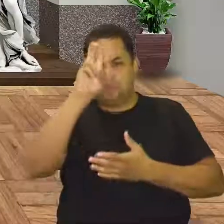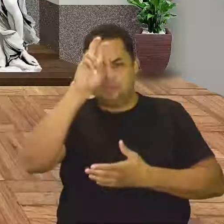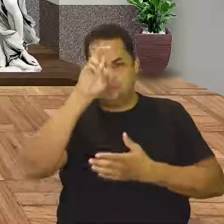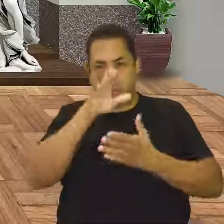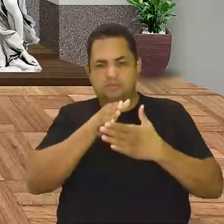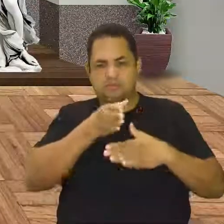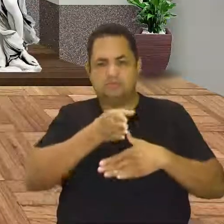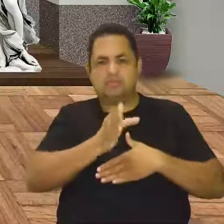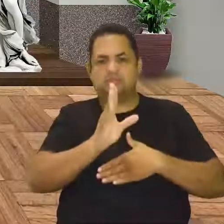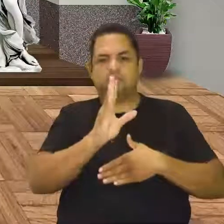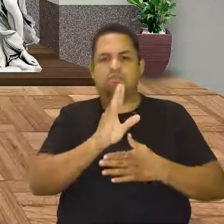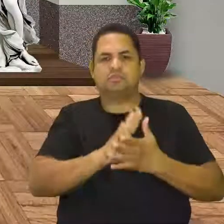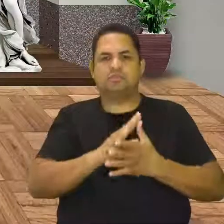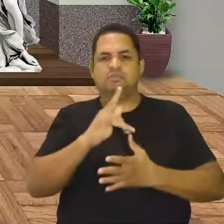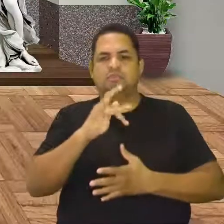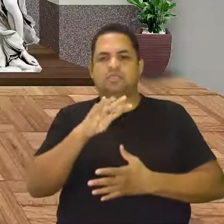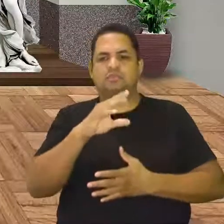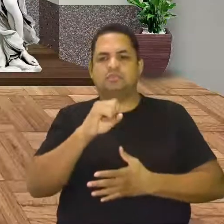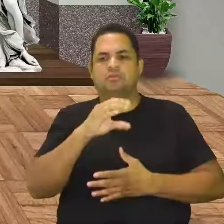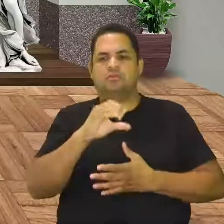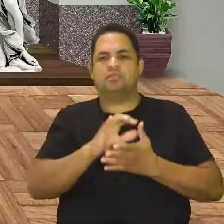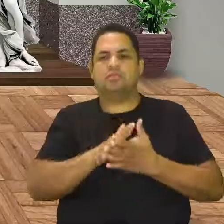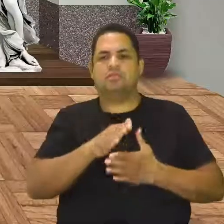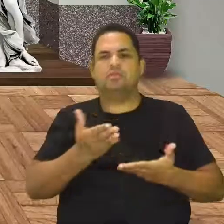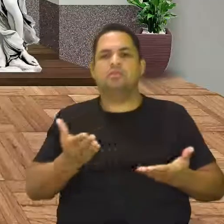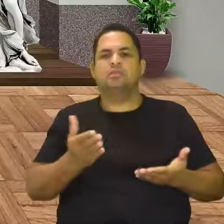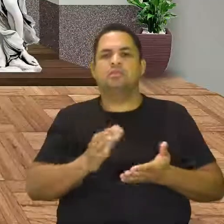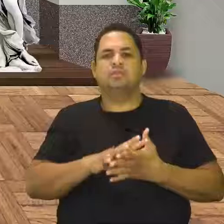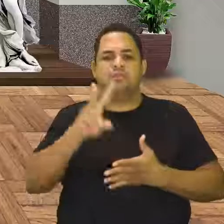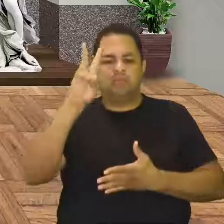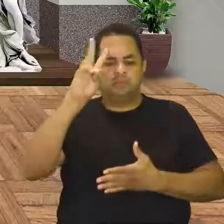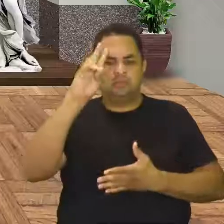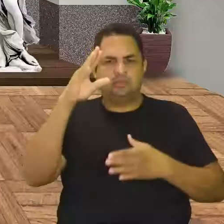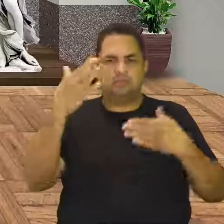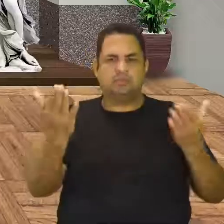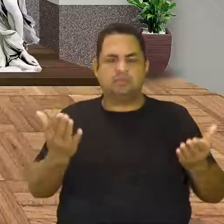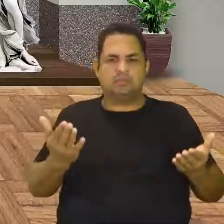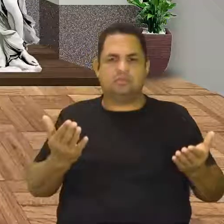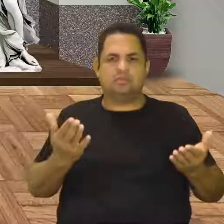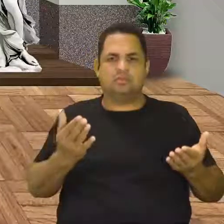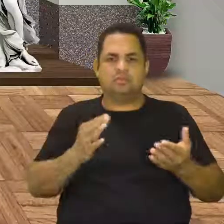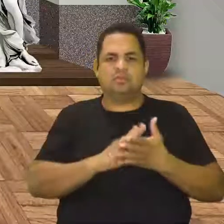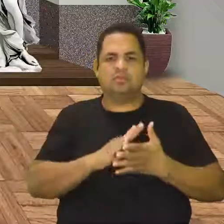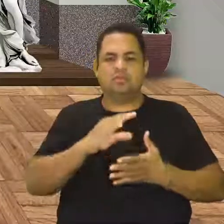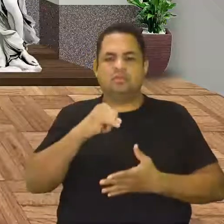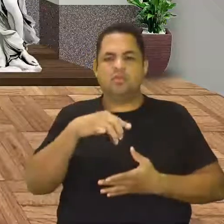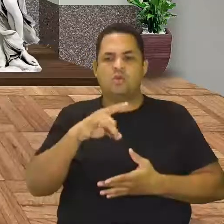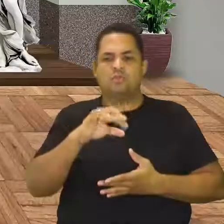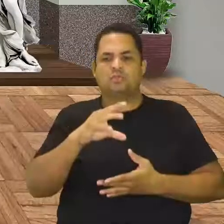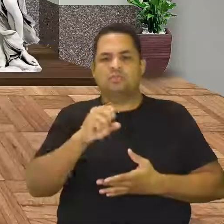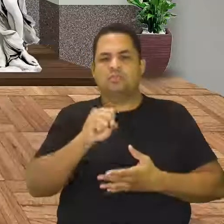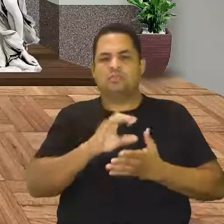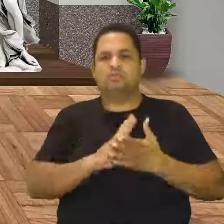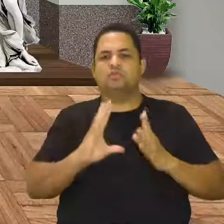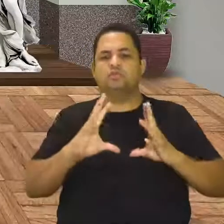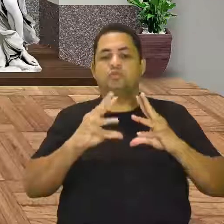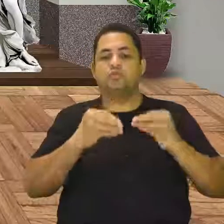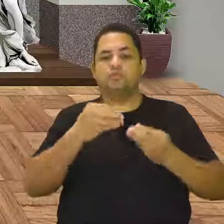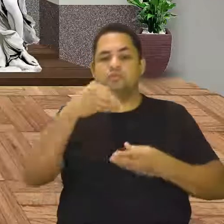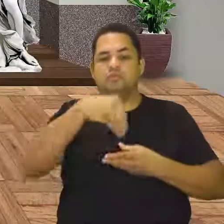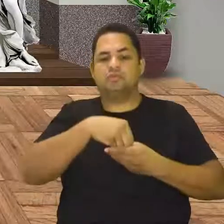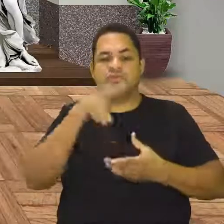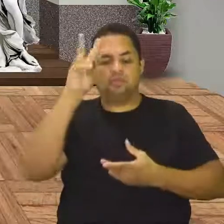passagem, na Páscoa, a passagem. Lembra da fuga aí de Moisés? Pois é, tudo isso faz parte desse